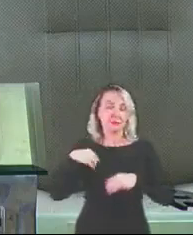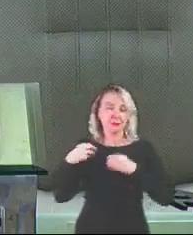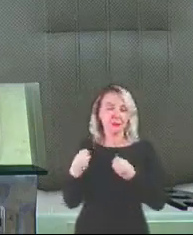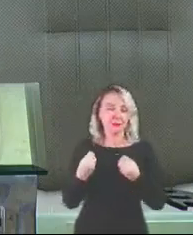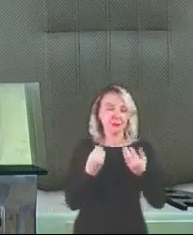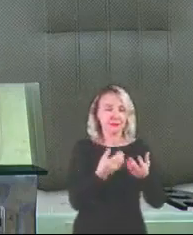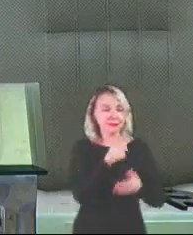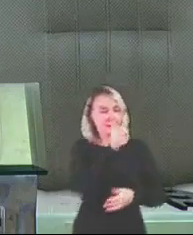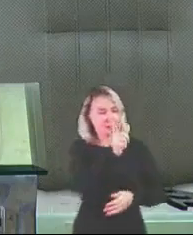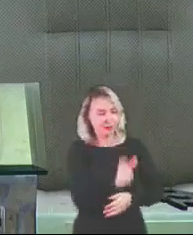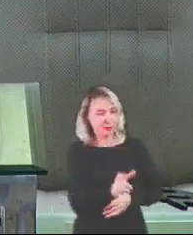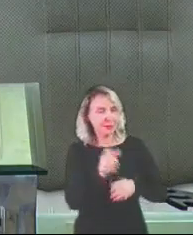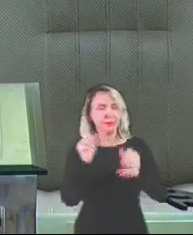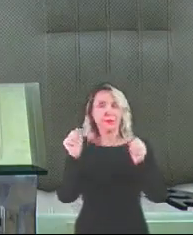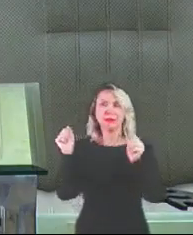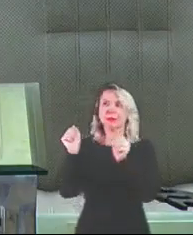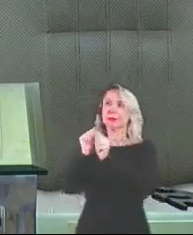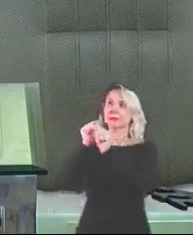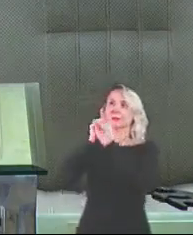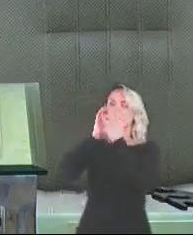presença. Glórias a Jesus.